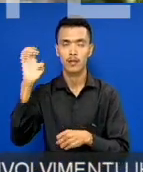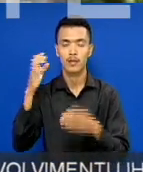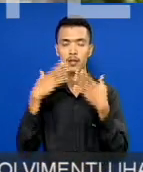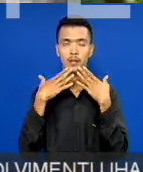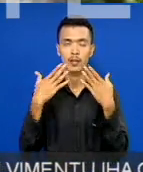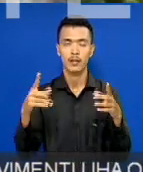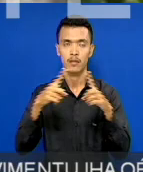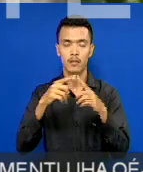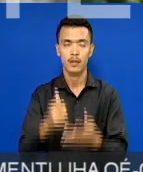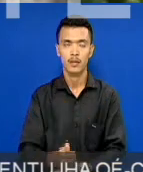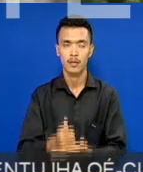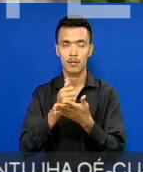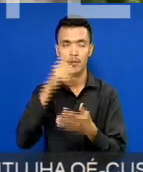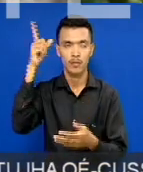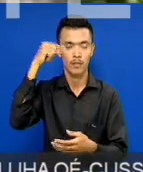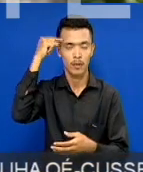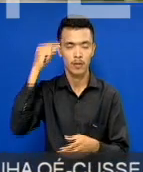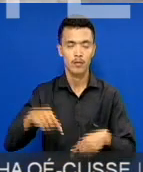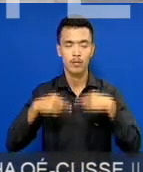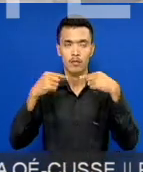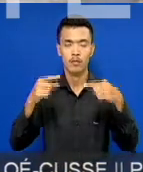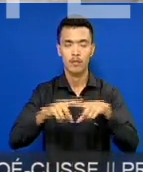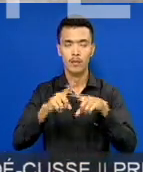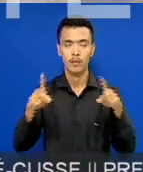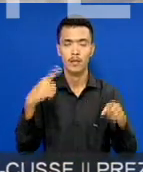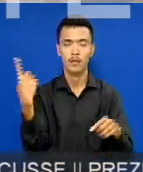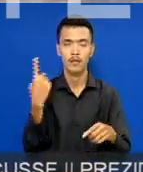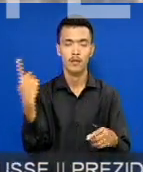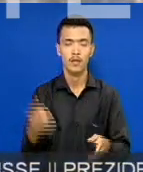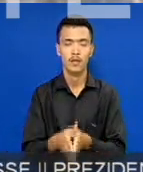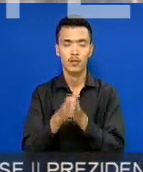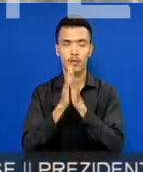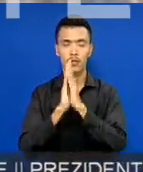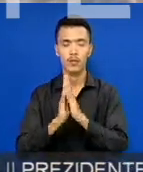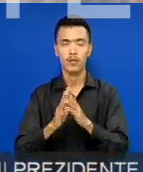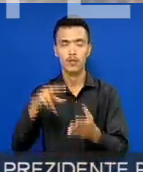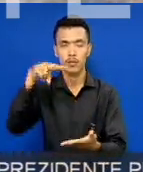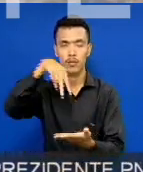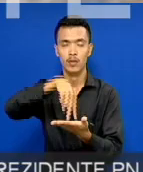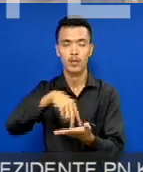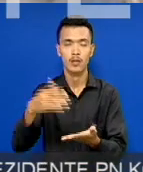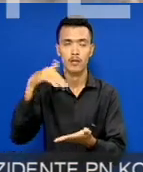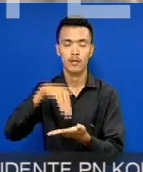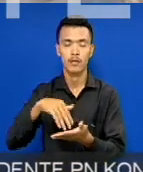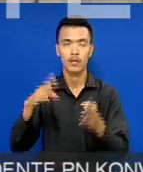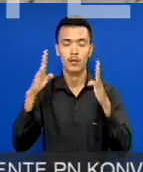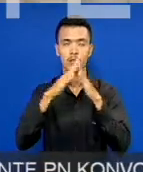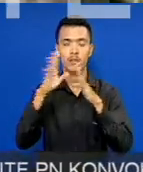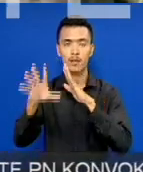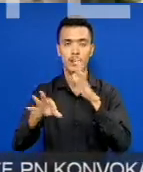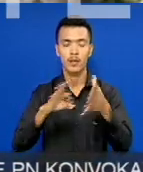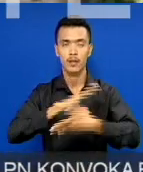ba apoyo nebe governo oferece mai bena fatin huso apoyo rekuperasaun Hodi hari fila fali uma na behetan